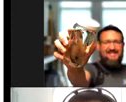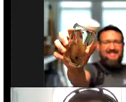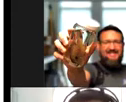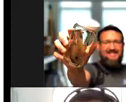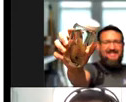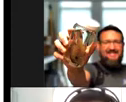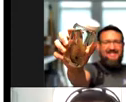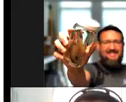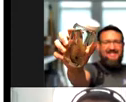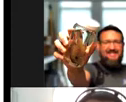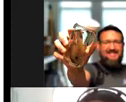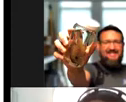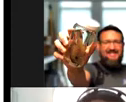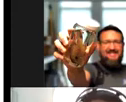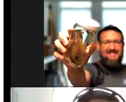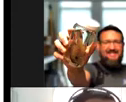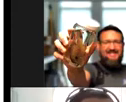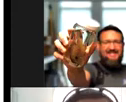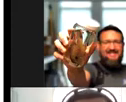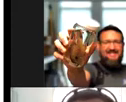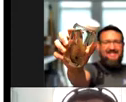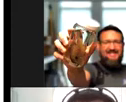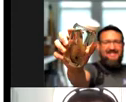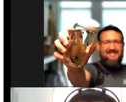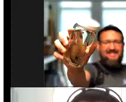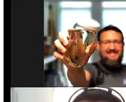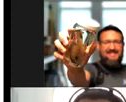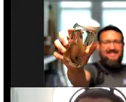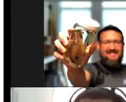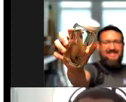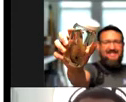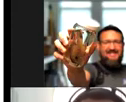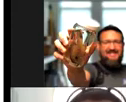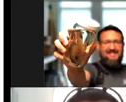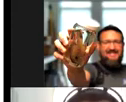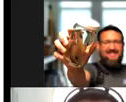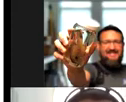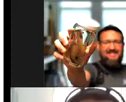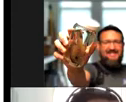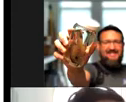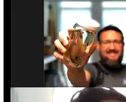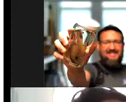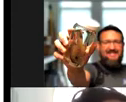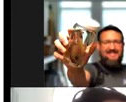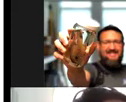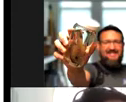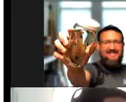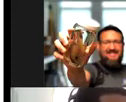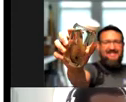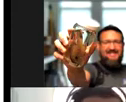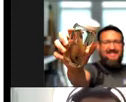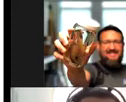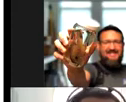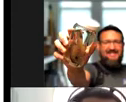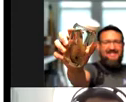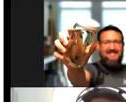áreas que se popularizou muito, né, foram as áreas de modelos de nicho. E eu estou falando dela porque eu mexo um pouquinho com